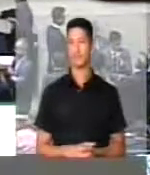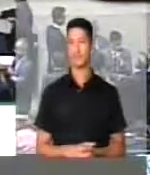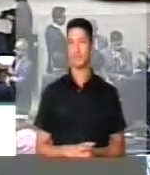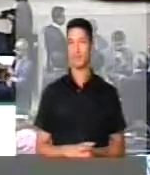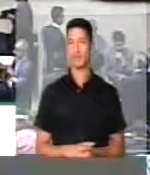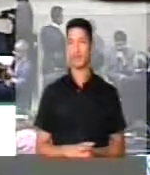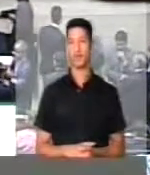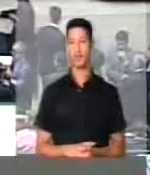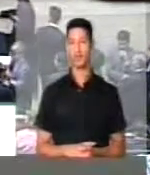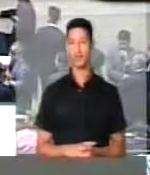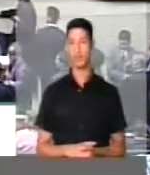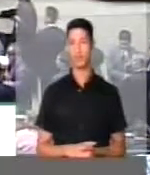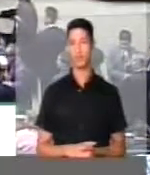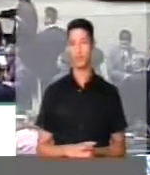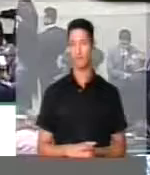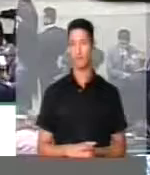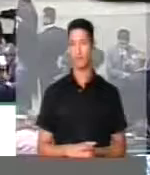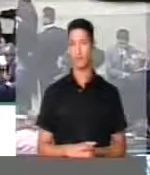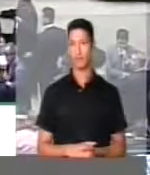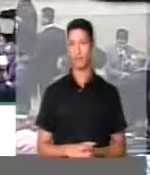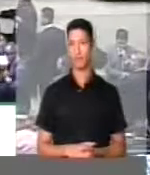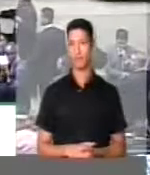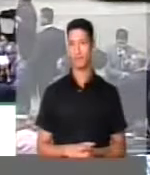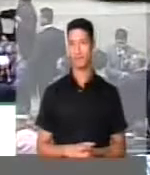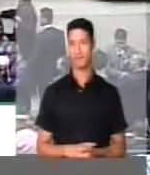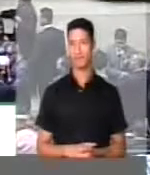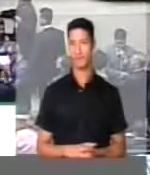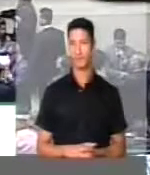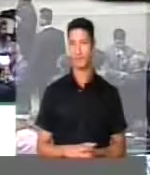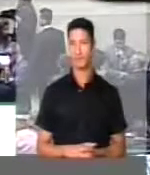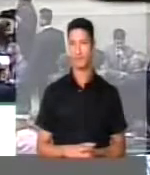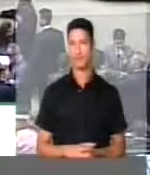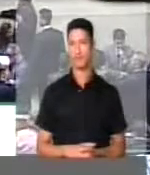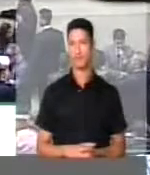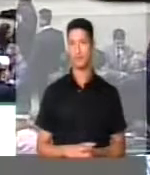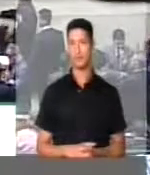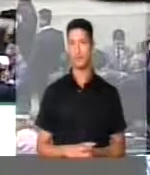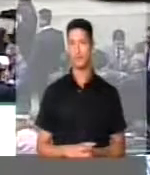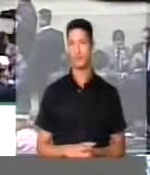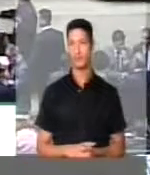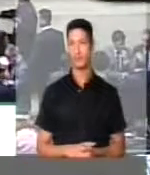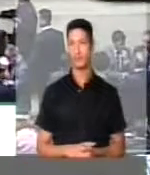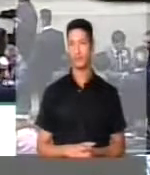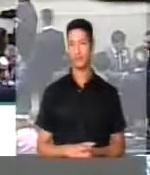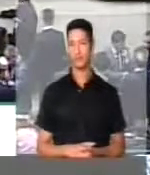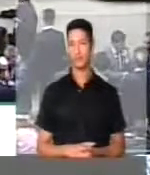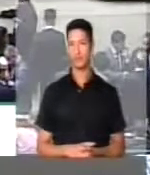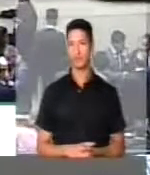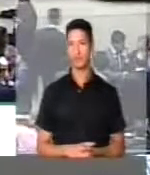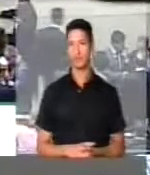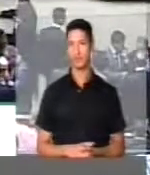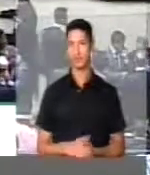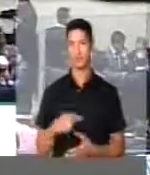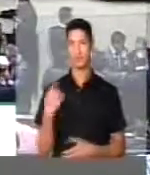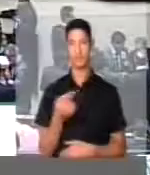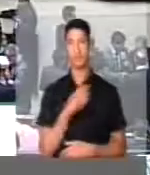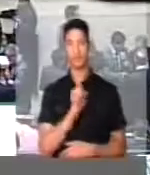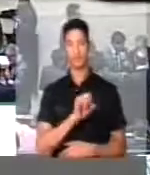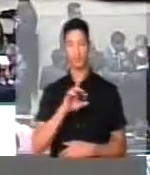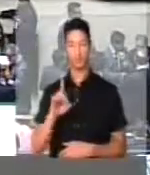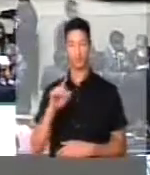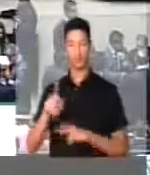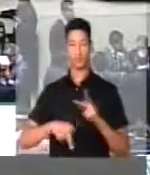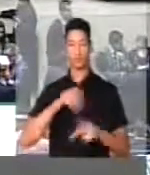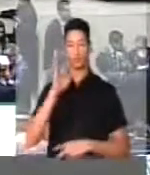Perotti, solicitar aos deputados e deputadas da base para que nós façamos hoje um gesto de solidariedade ao